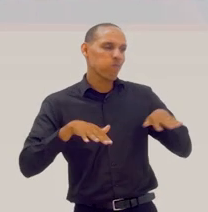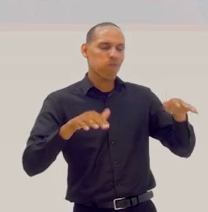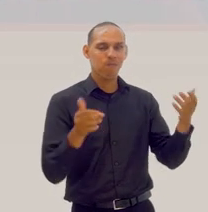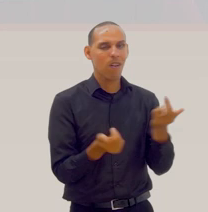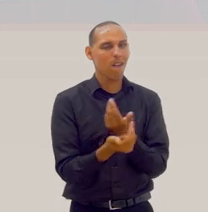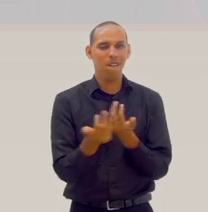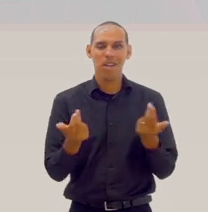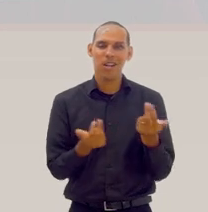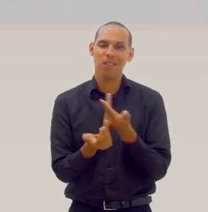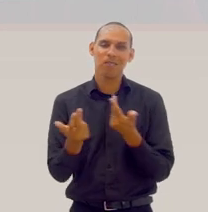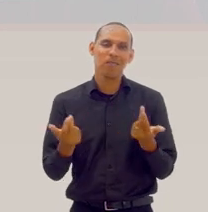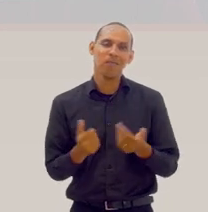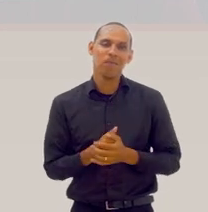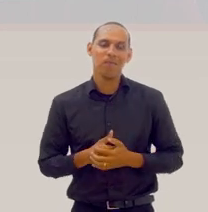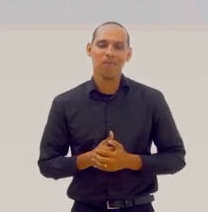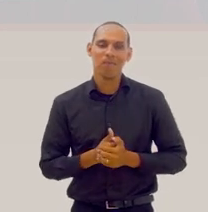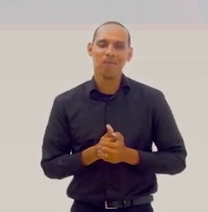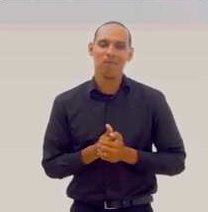mundo ostentam.